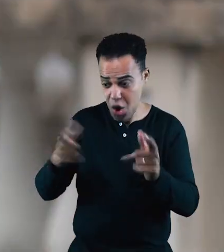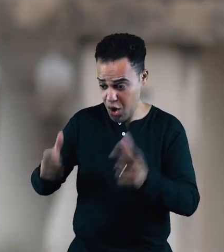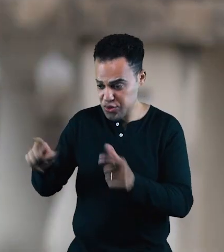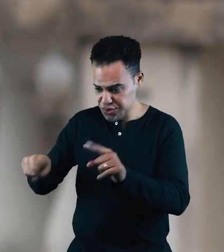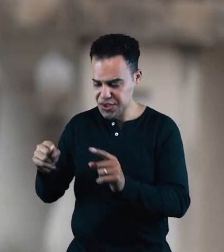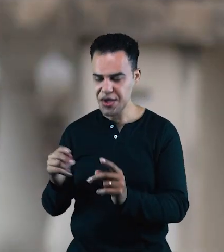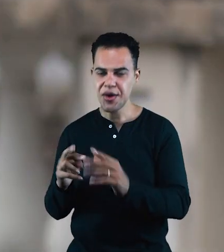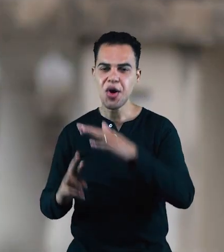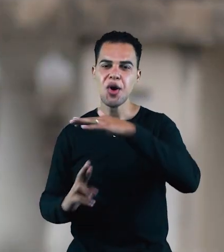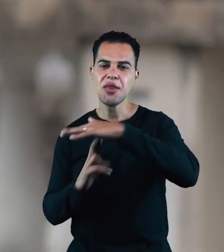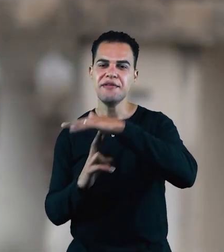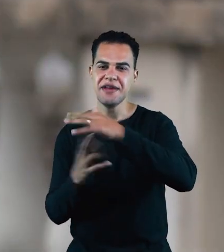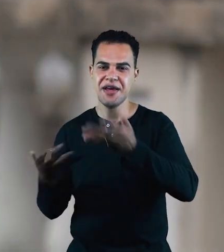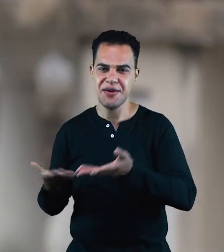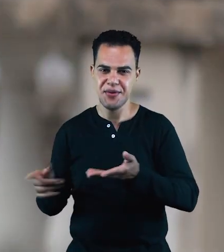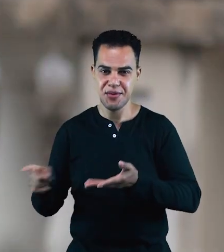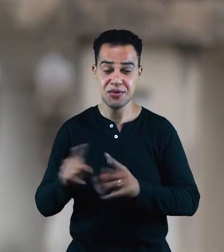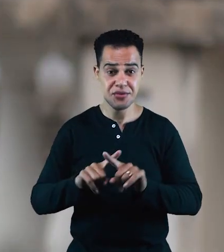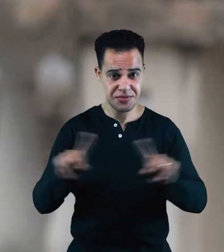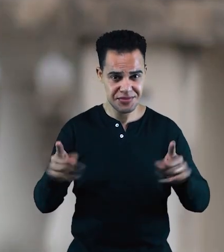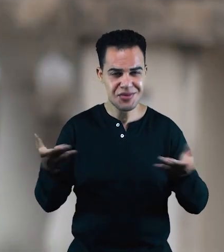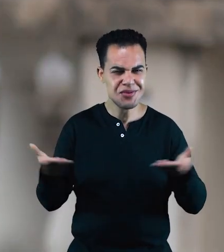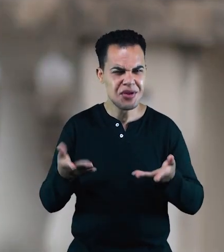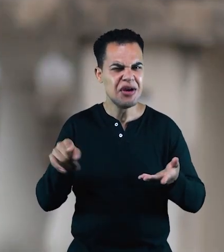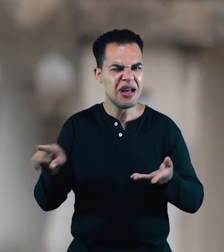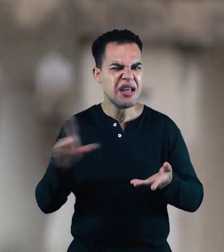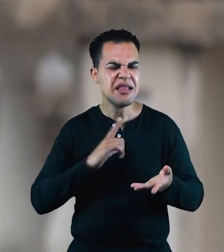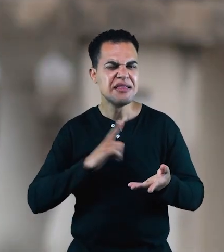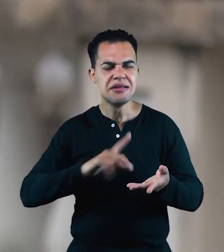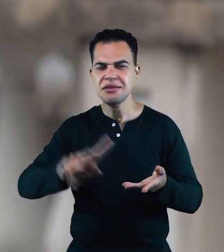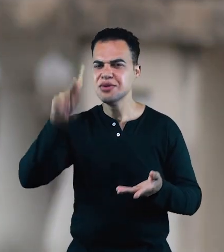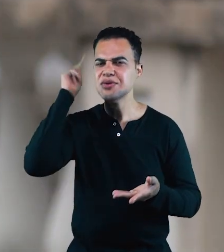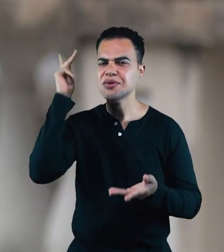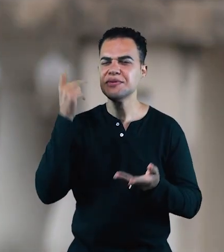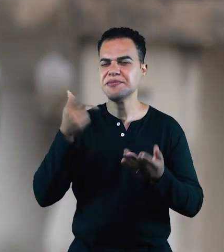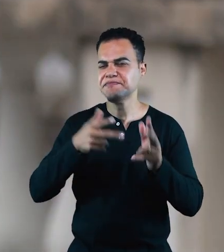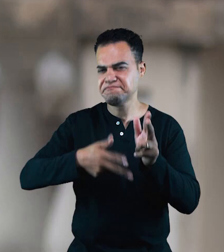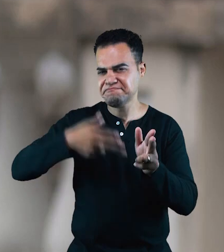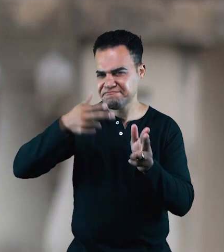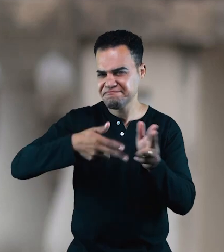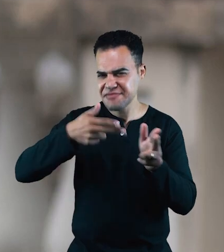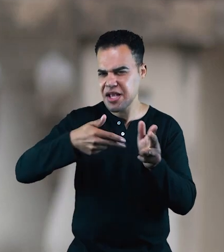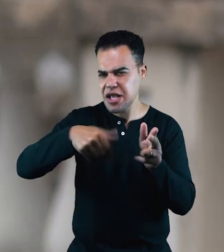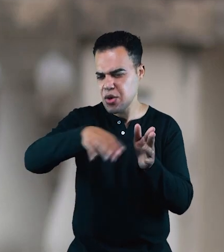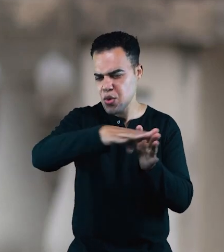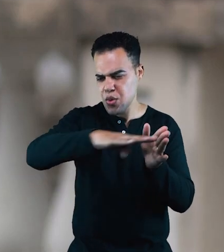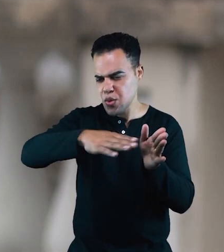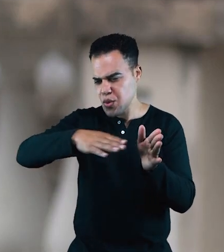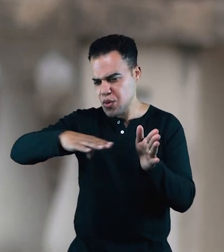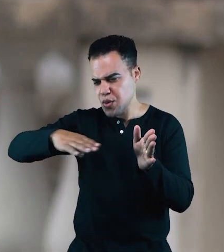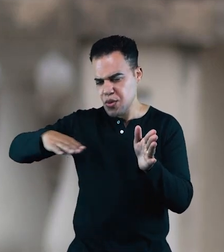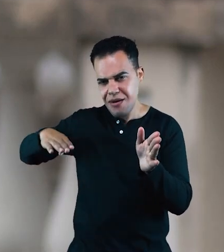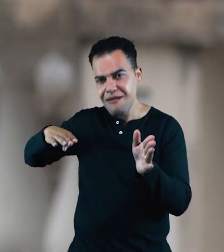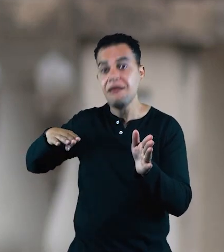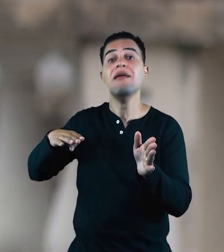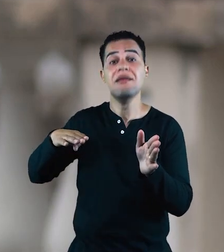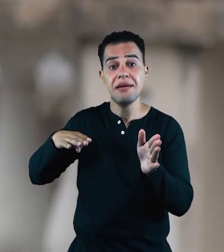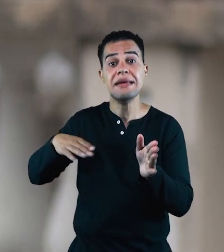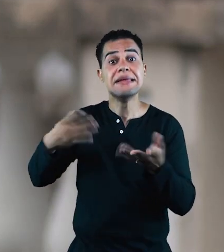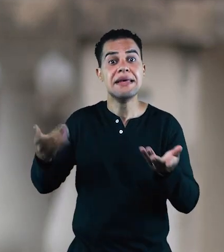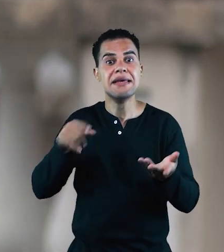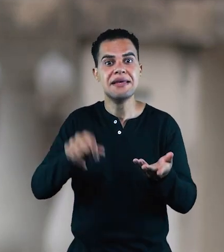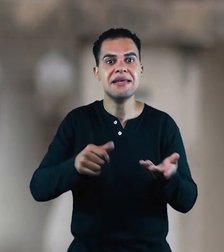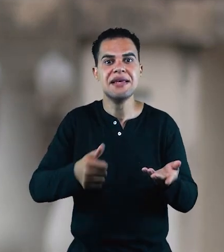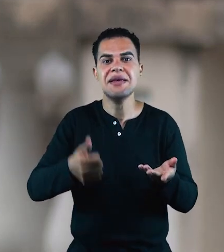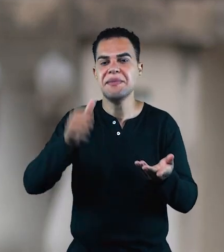hoje. Mas era justamente, aqui tinha uma história, o trem entrava de marcha ré. E aí